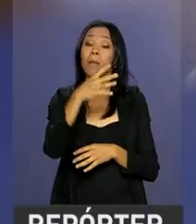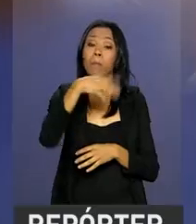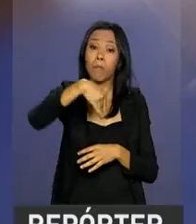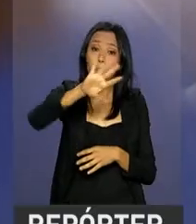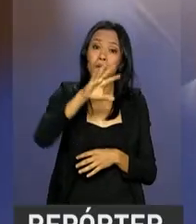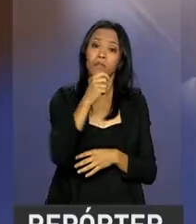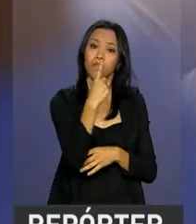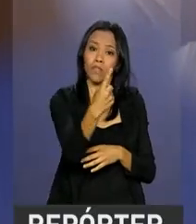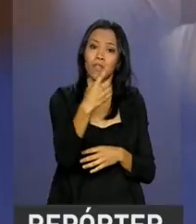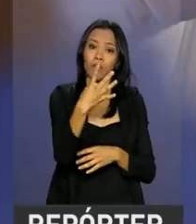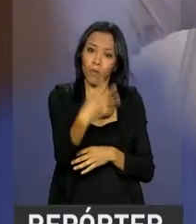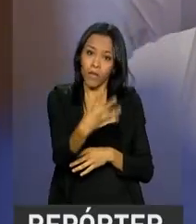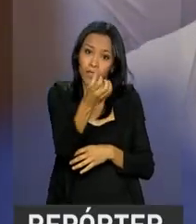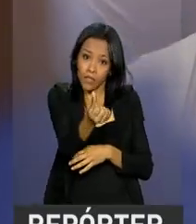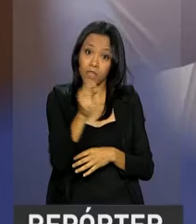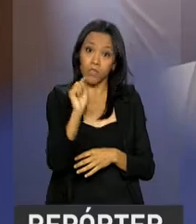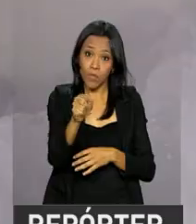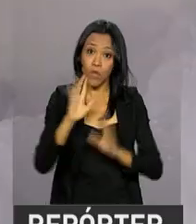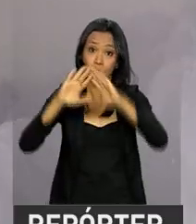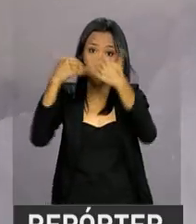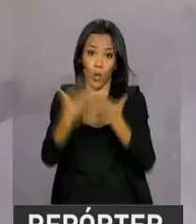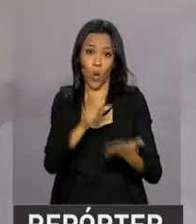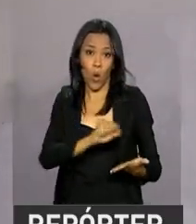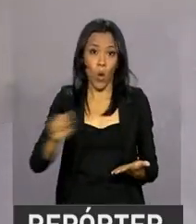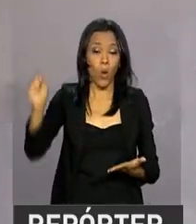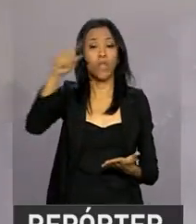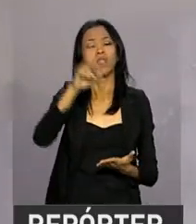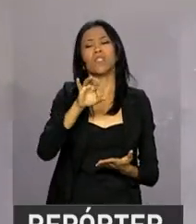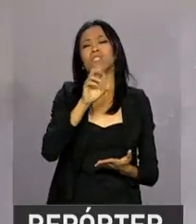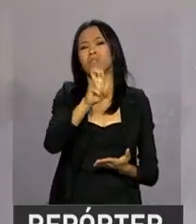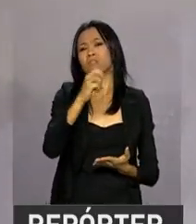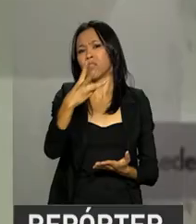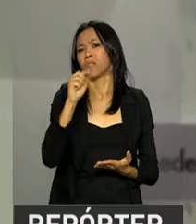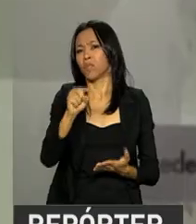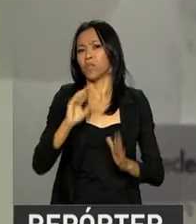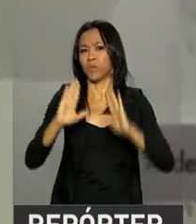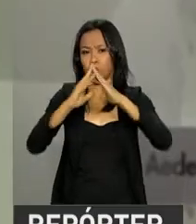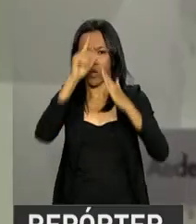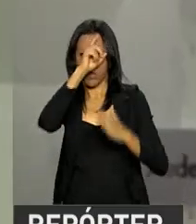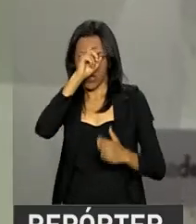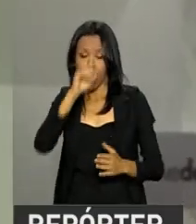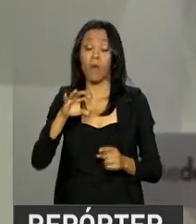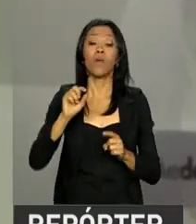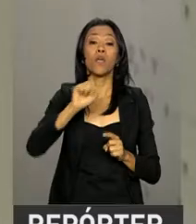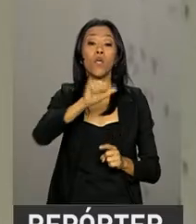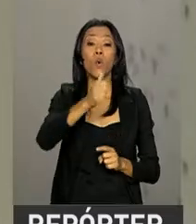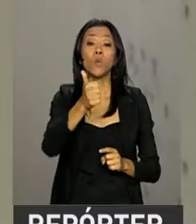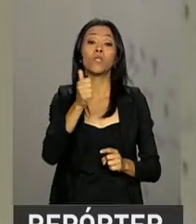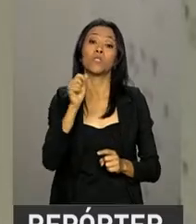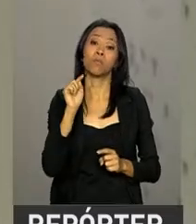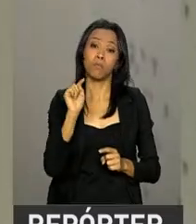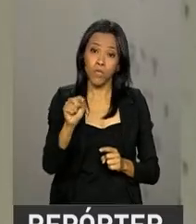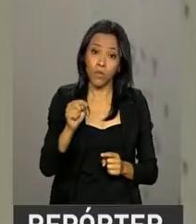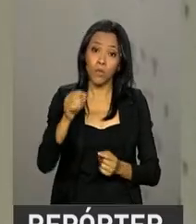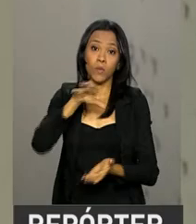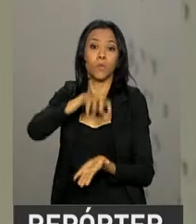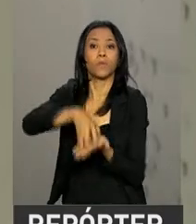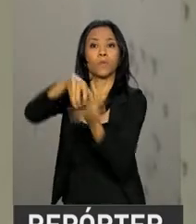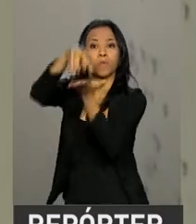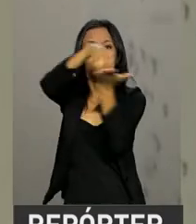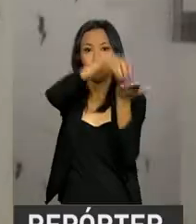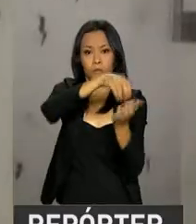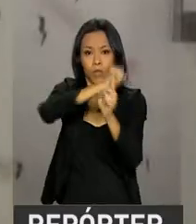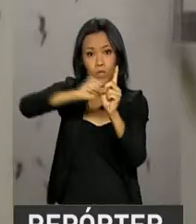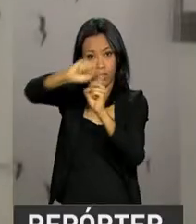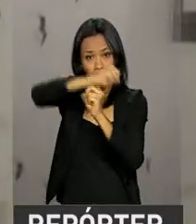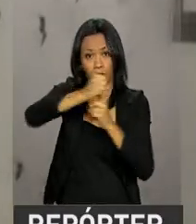pública 53 mil unidades de saúde e 11 mil centros de assistência social a semana marca o